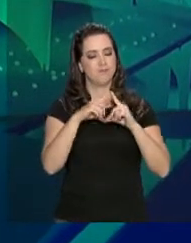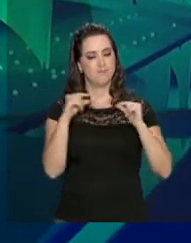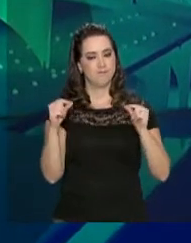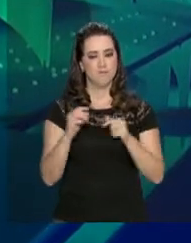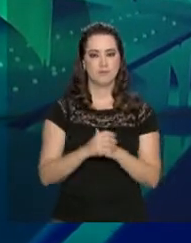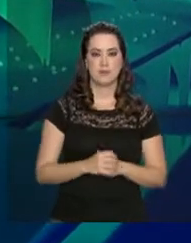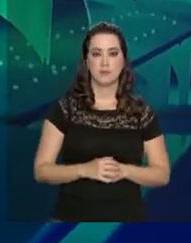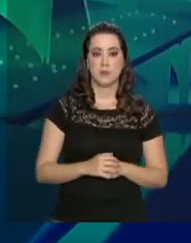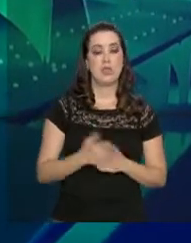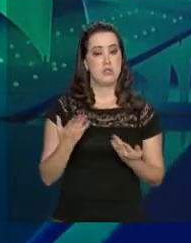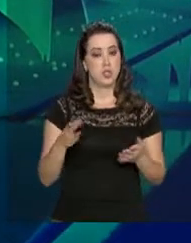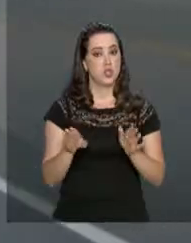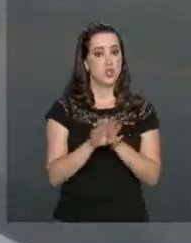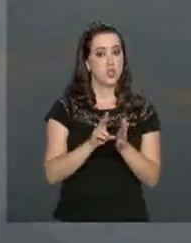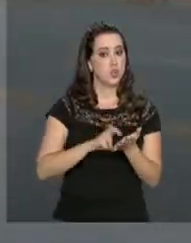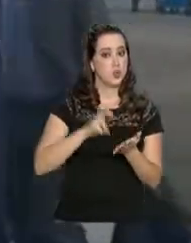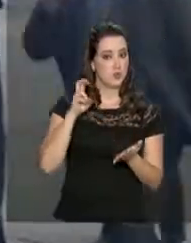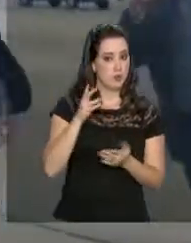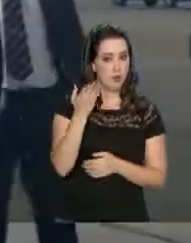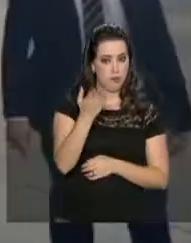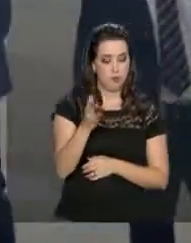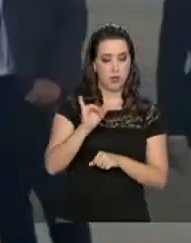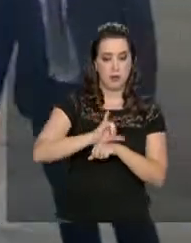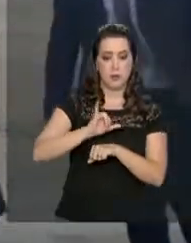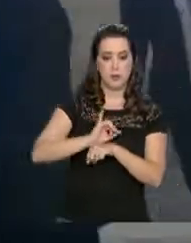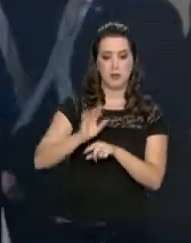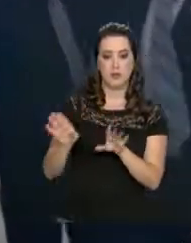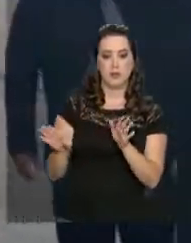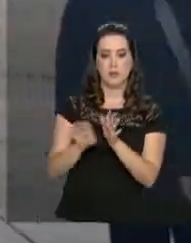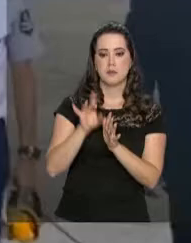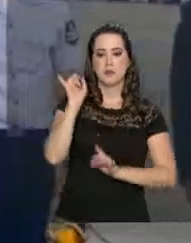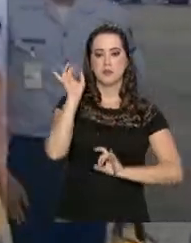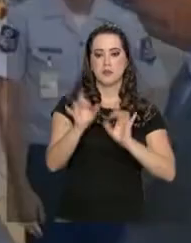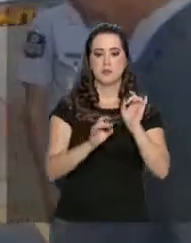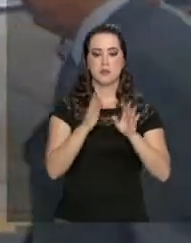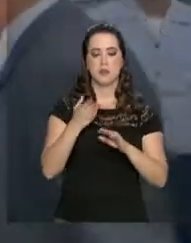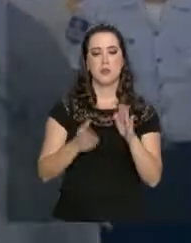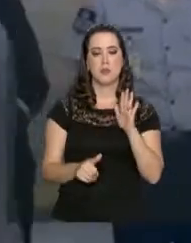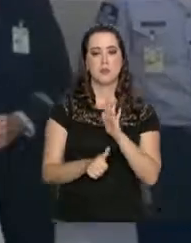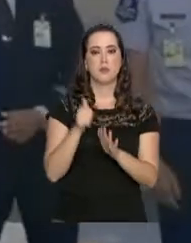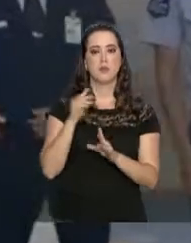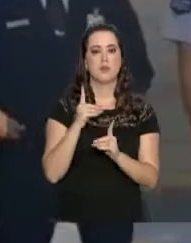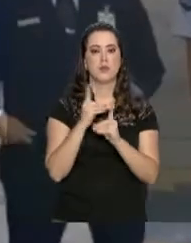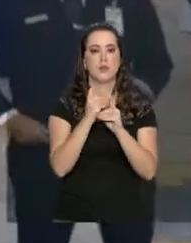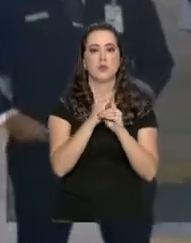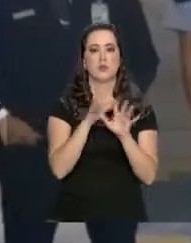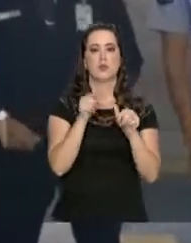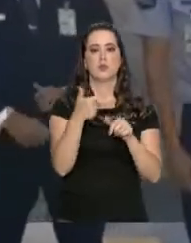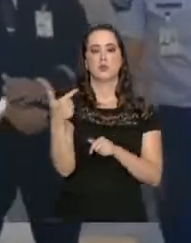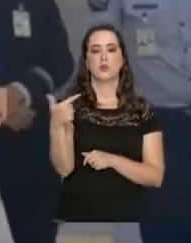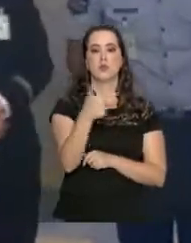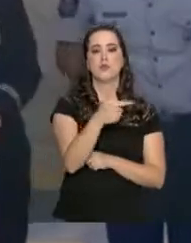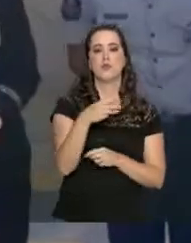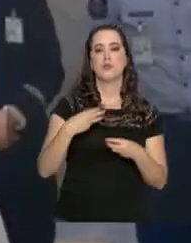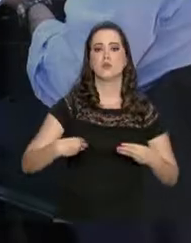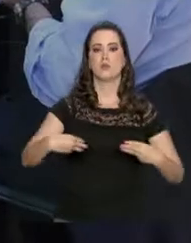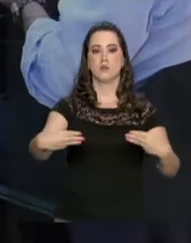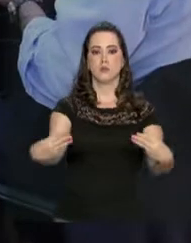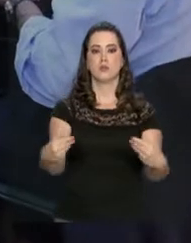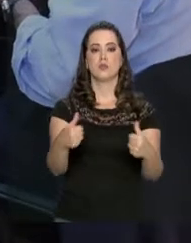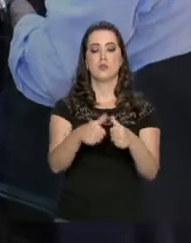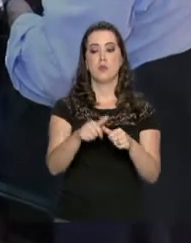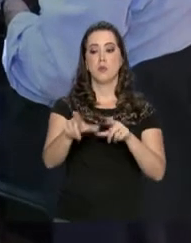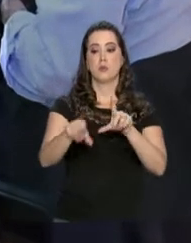aqui em Brasília. Ele chegou cedo à capital e veio especialmente para este primeiro encontro com todos os 22